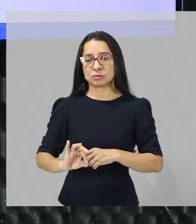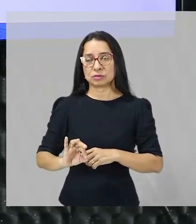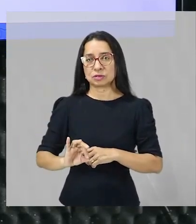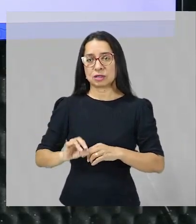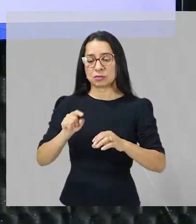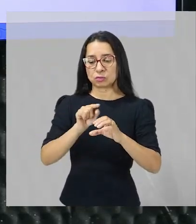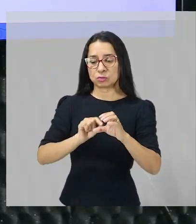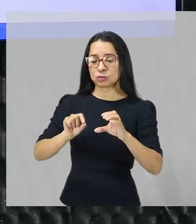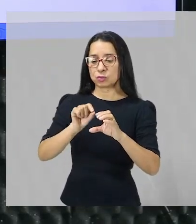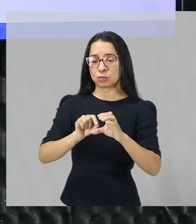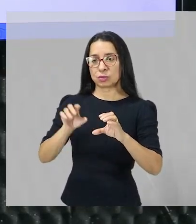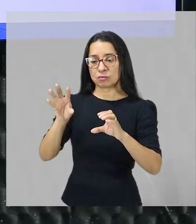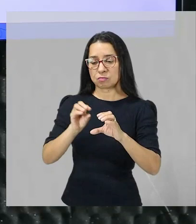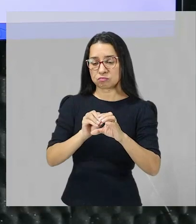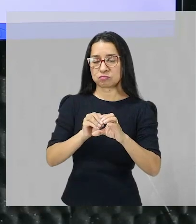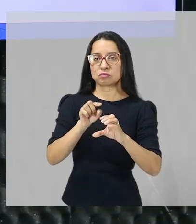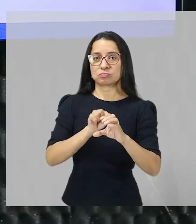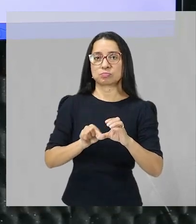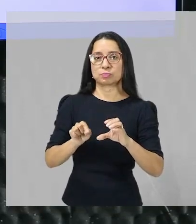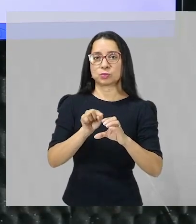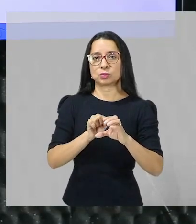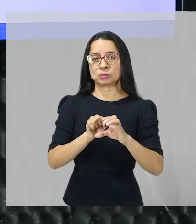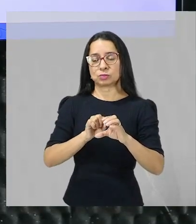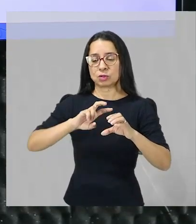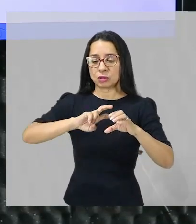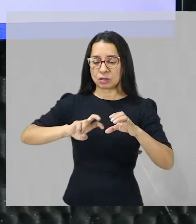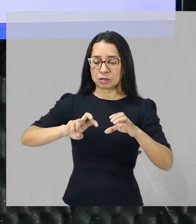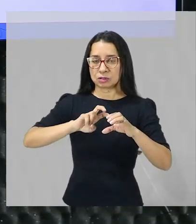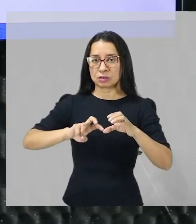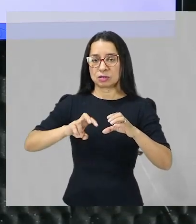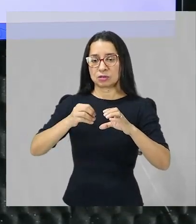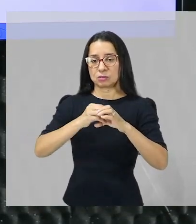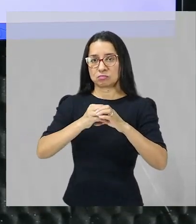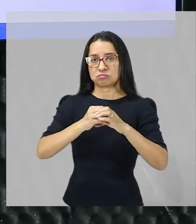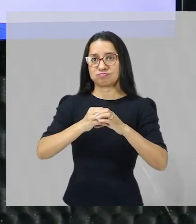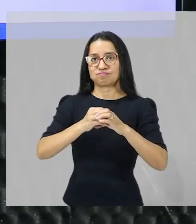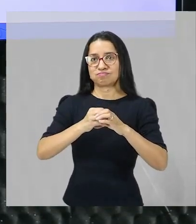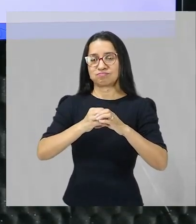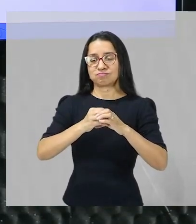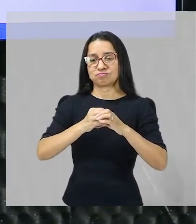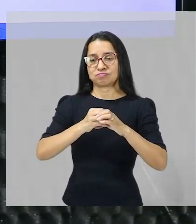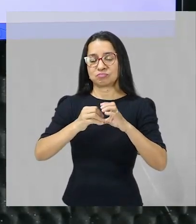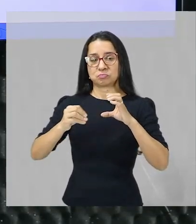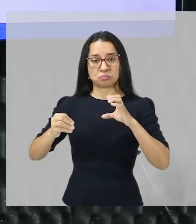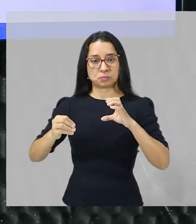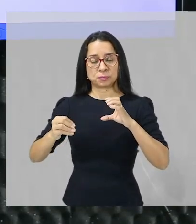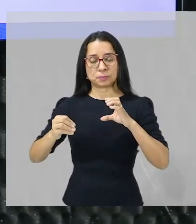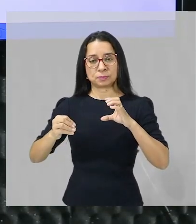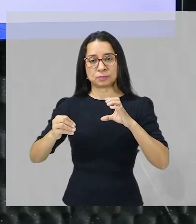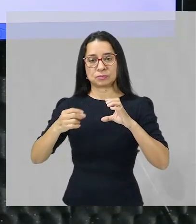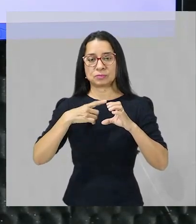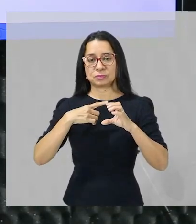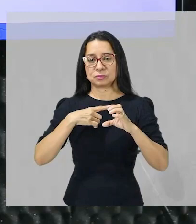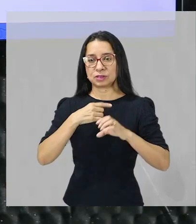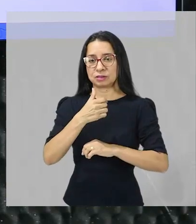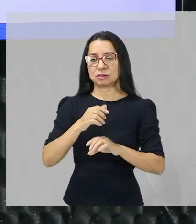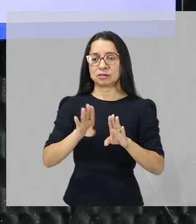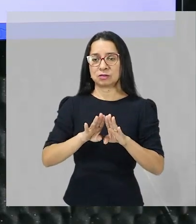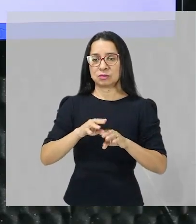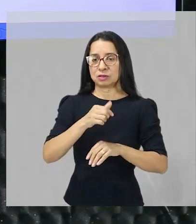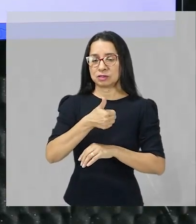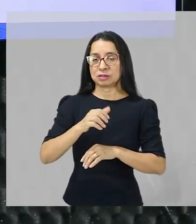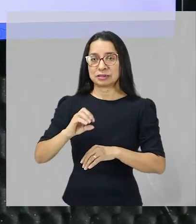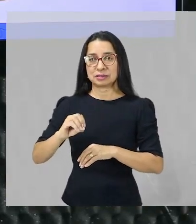colocado naquele óvulo, tá? Que foi retirado do núcleo previamente. E ele vai ter também 100% dos